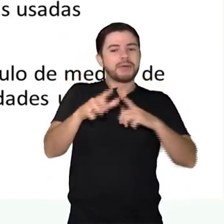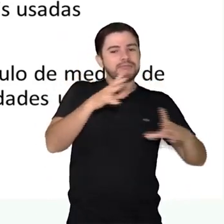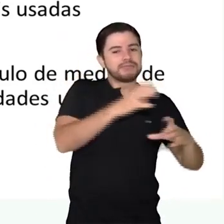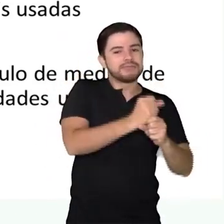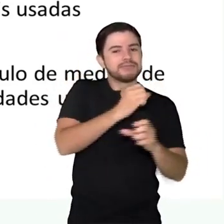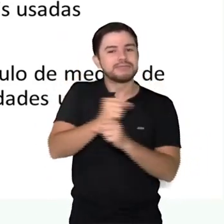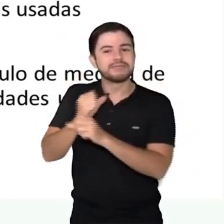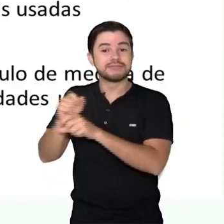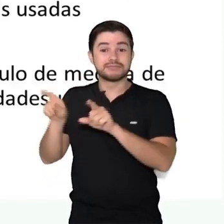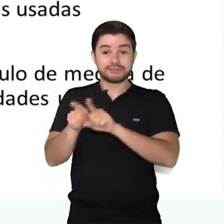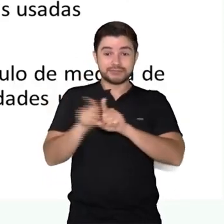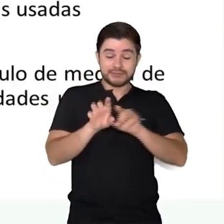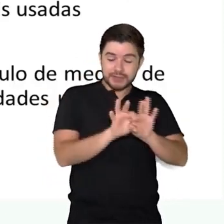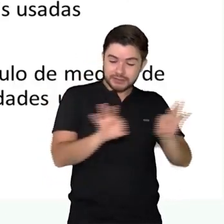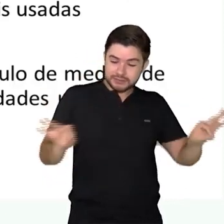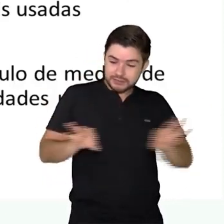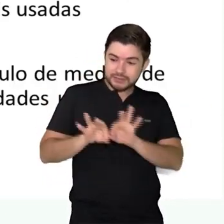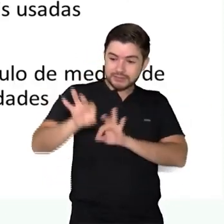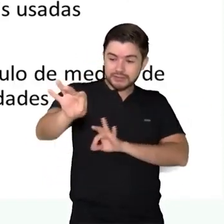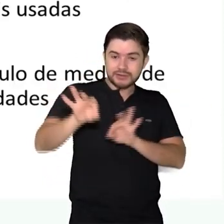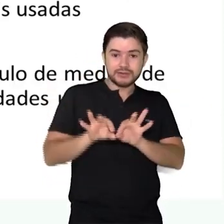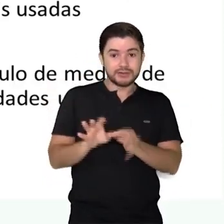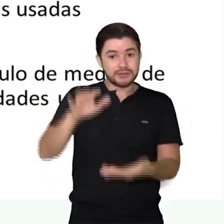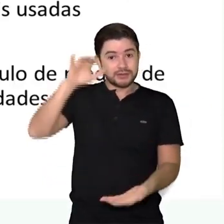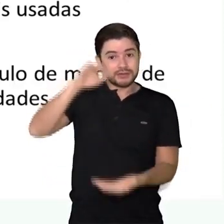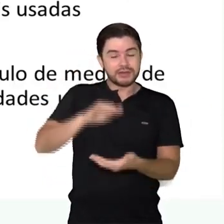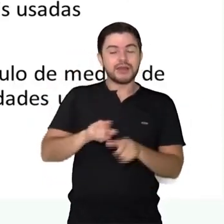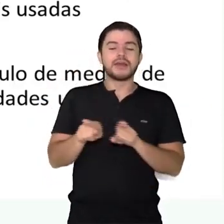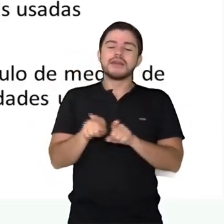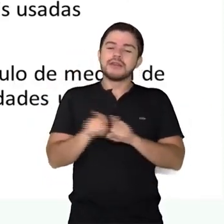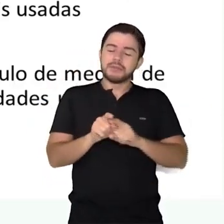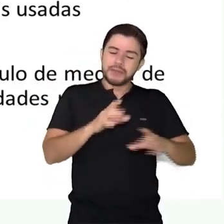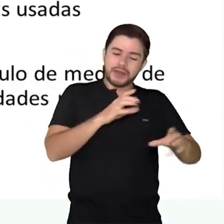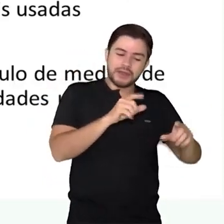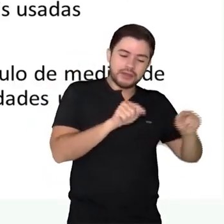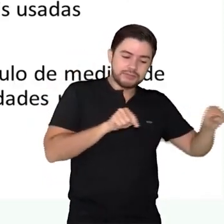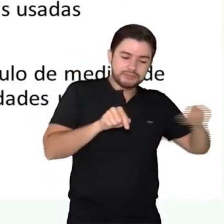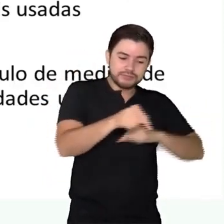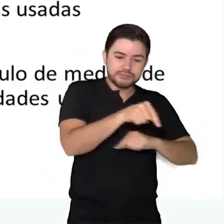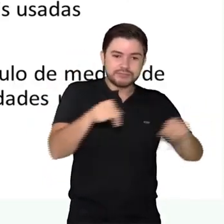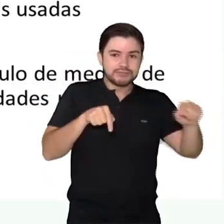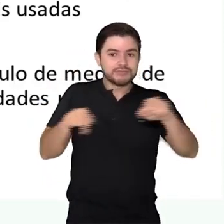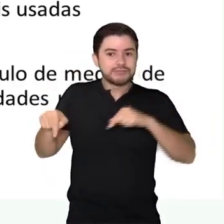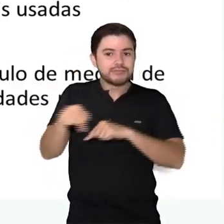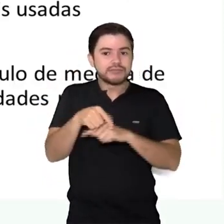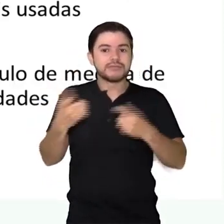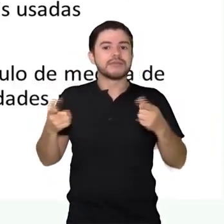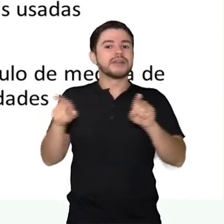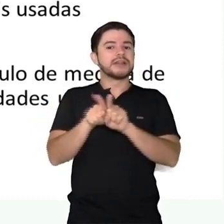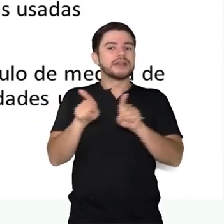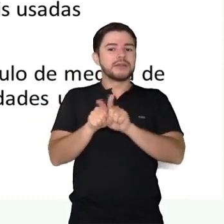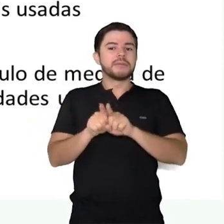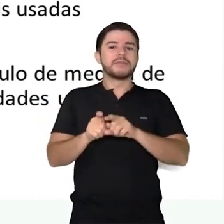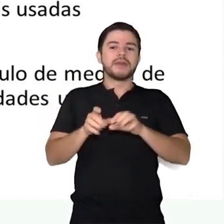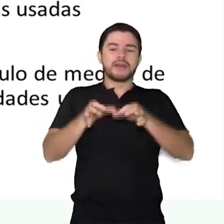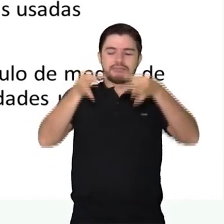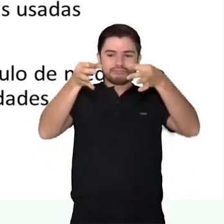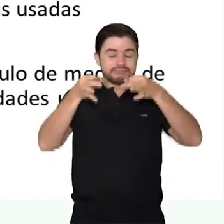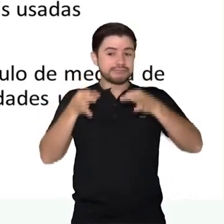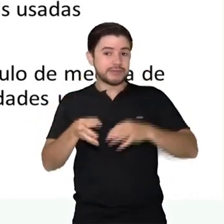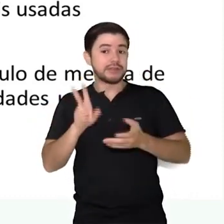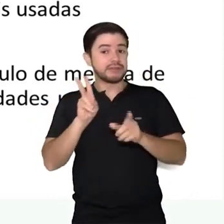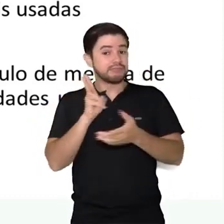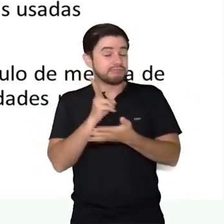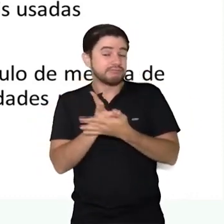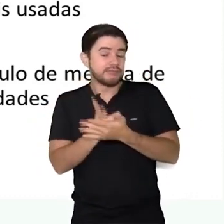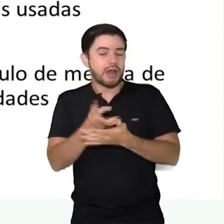medida com blocos retangulares e também utilizando as unidades de medida padrão, né? Que a gente vai